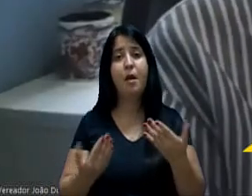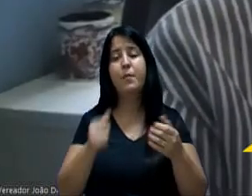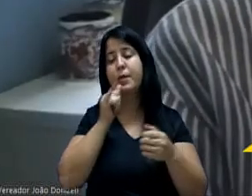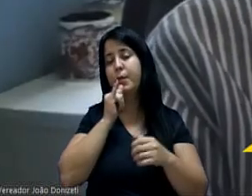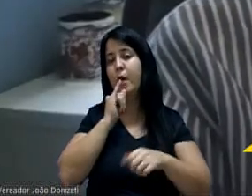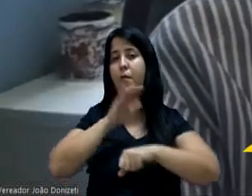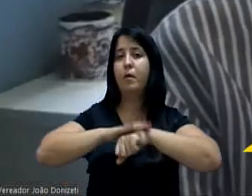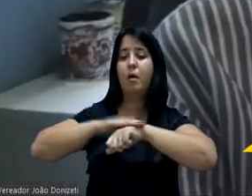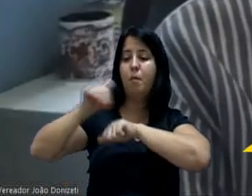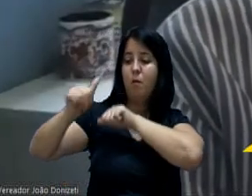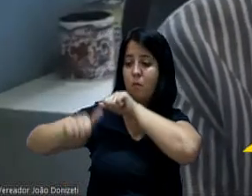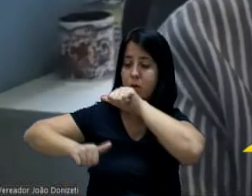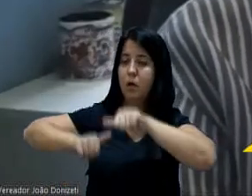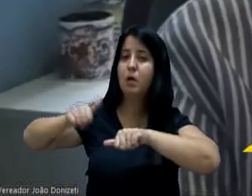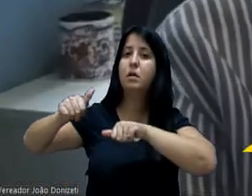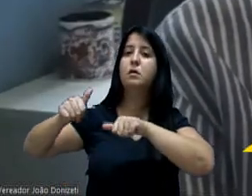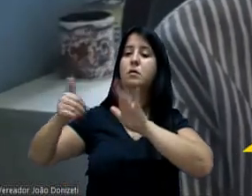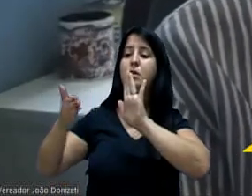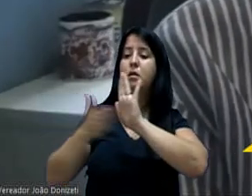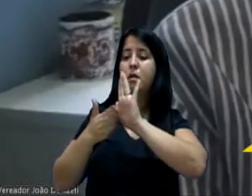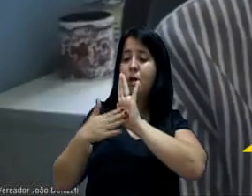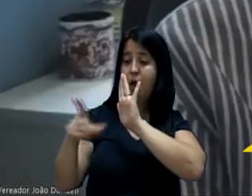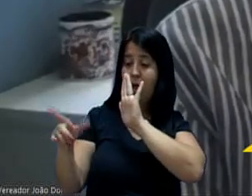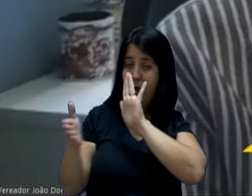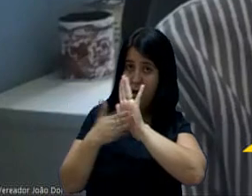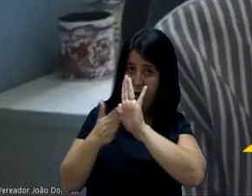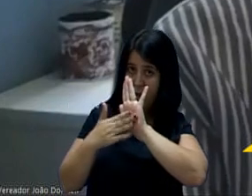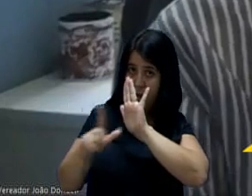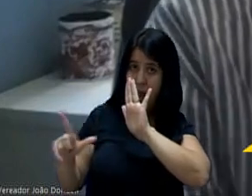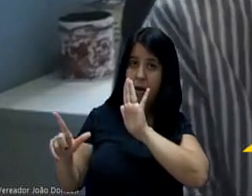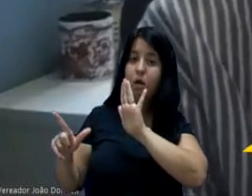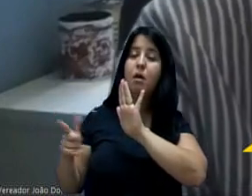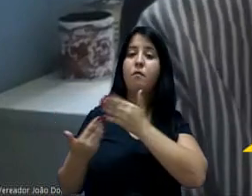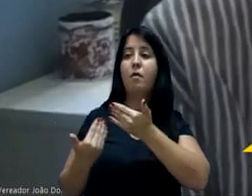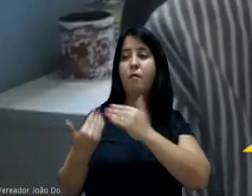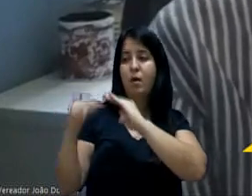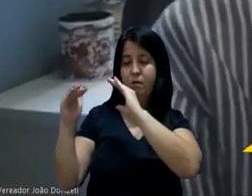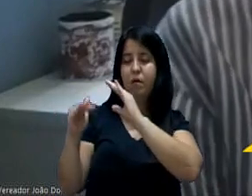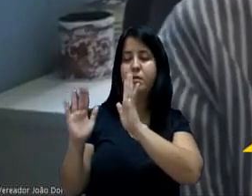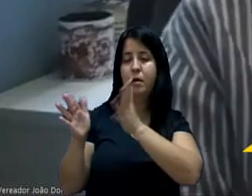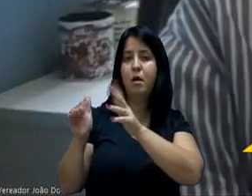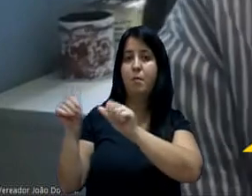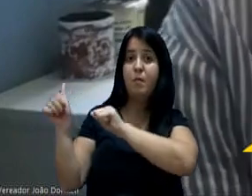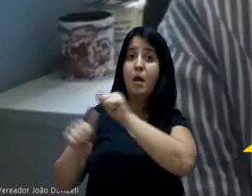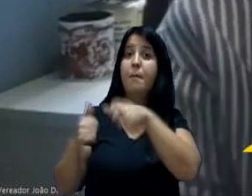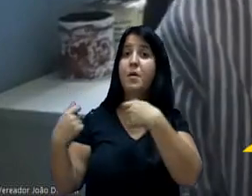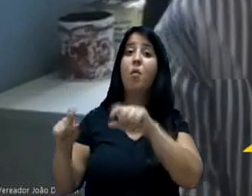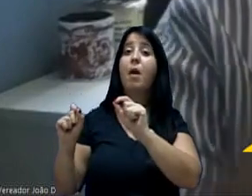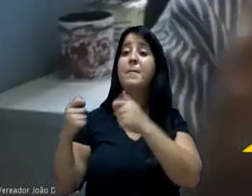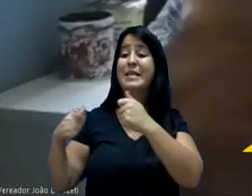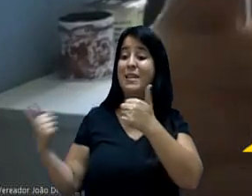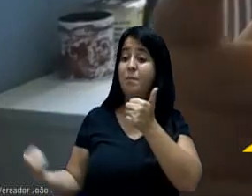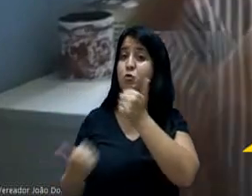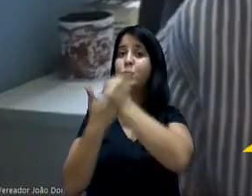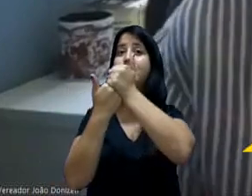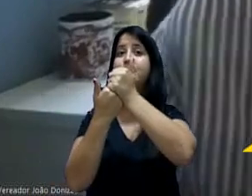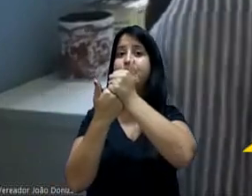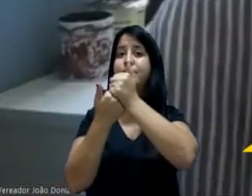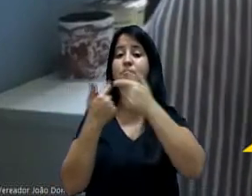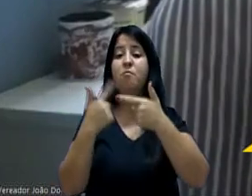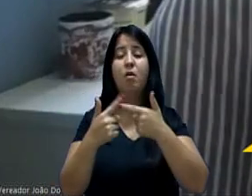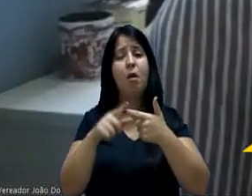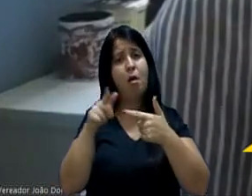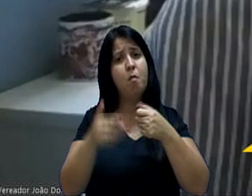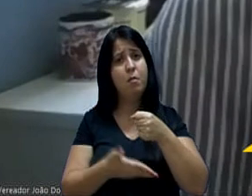mudança na estrutura da lei, do projeto dele que foi enviado pelo Executivo, tem que ser substitutivo, porque isso é uma condição